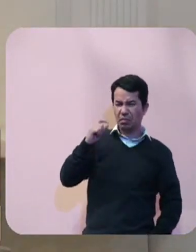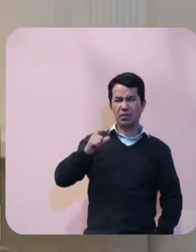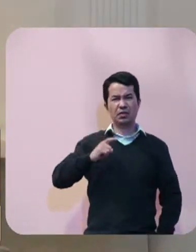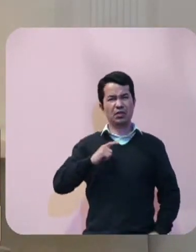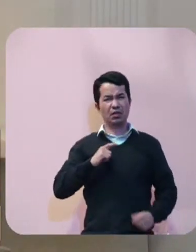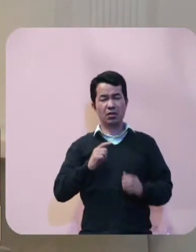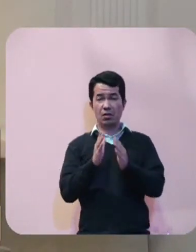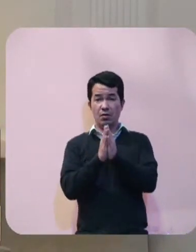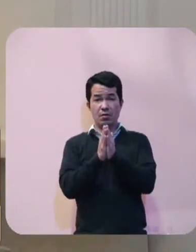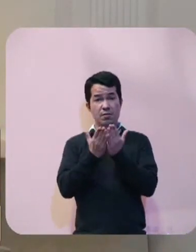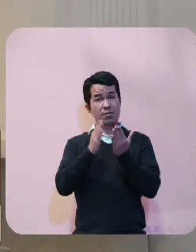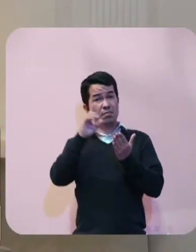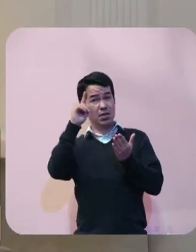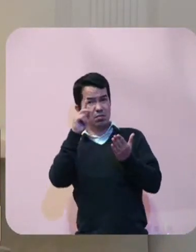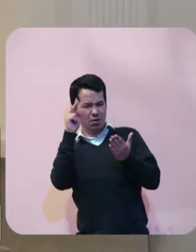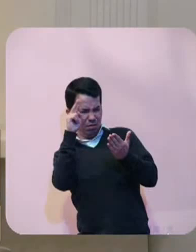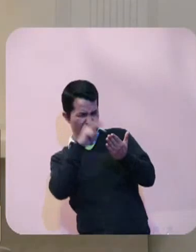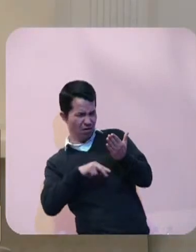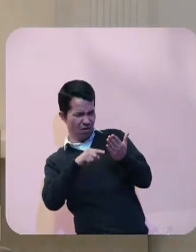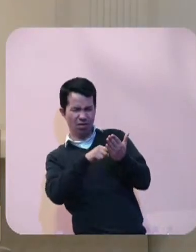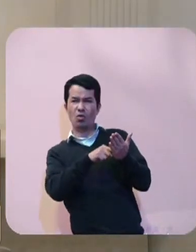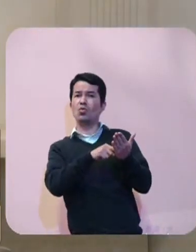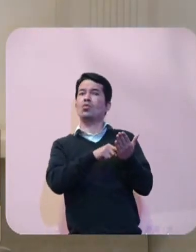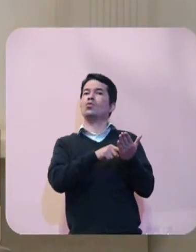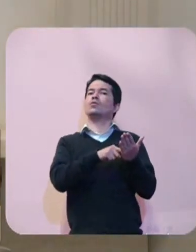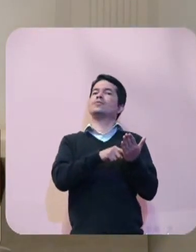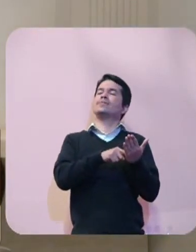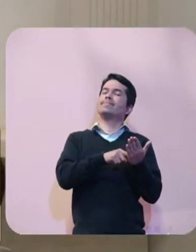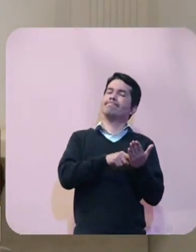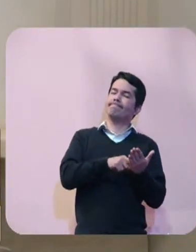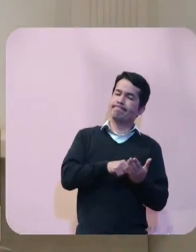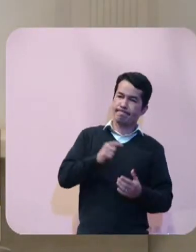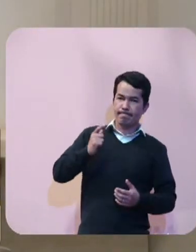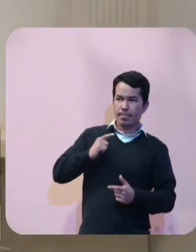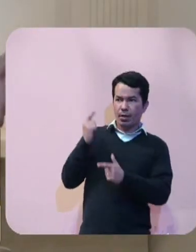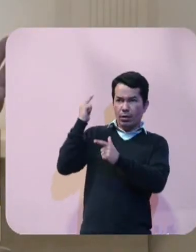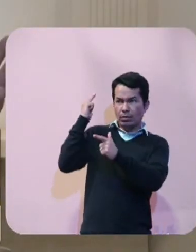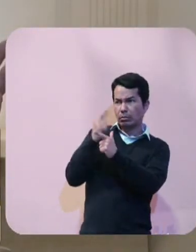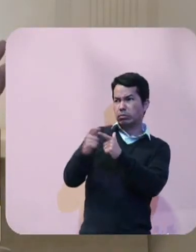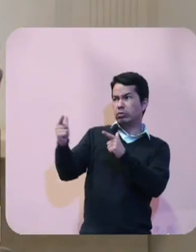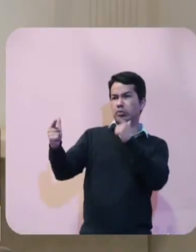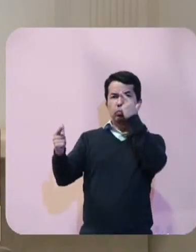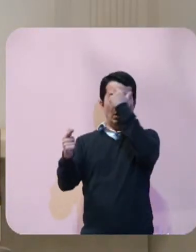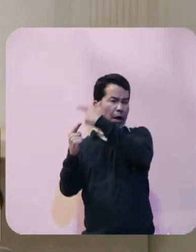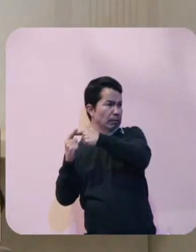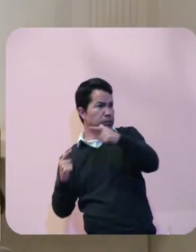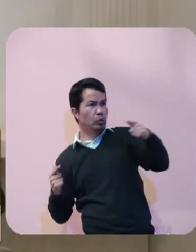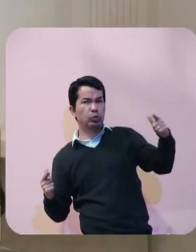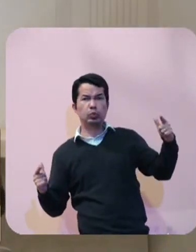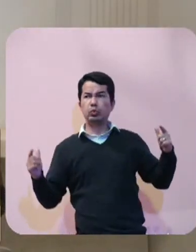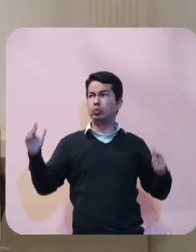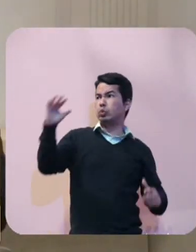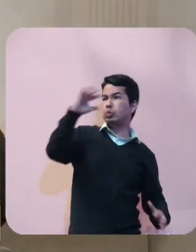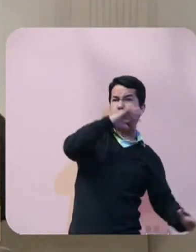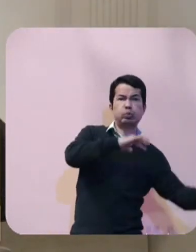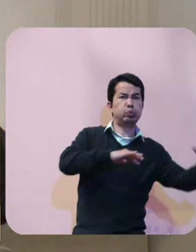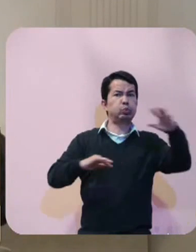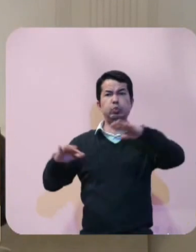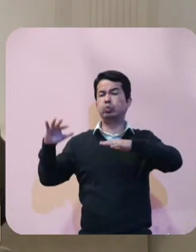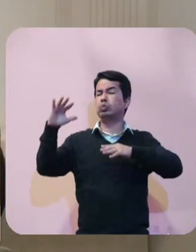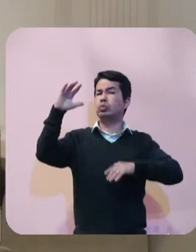resposta dada nas Escrituras é que a causa desta missão seria